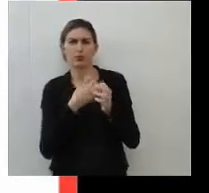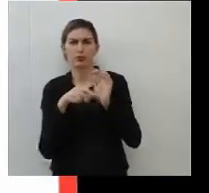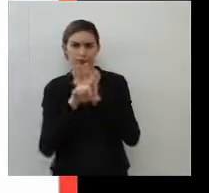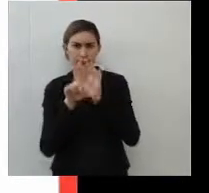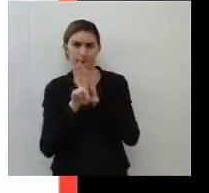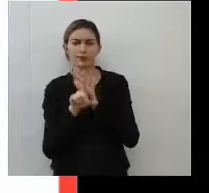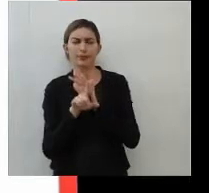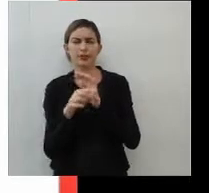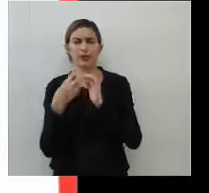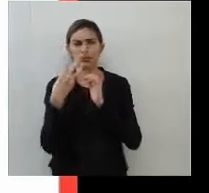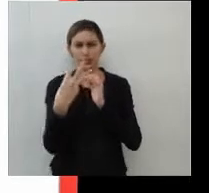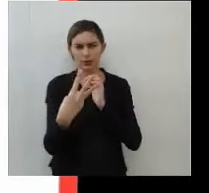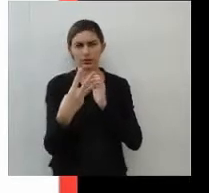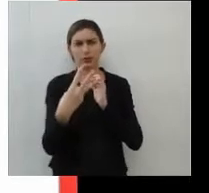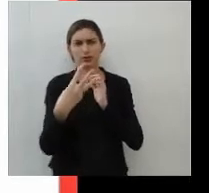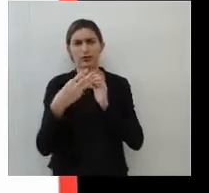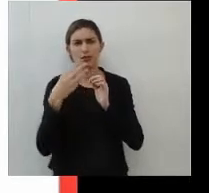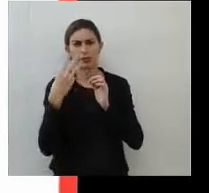lei